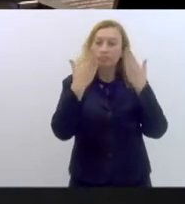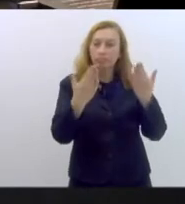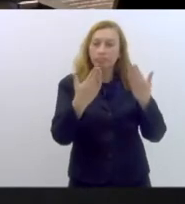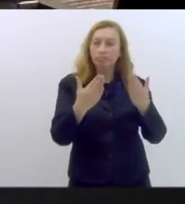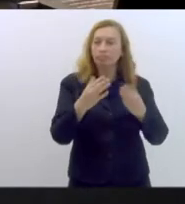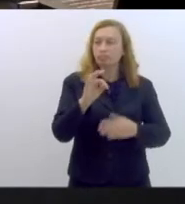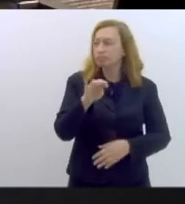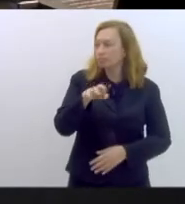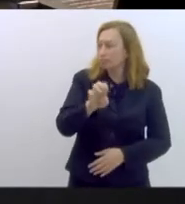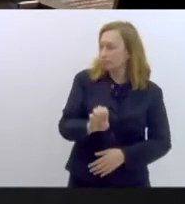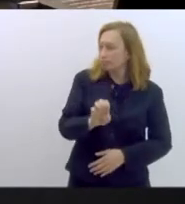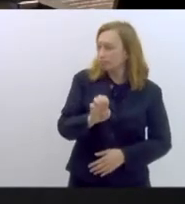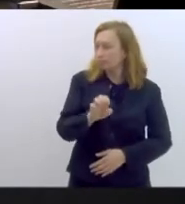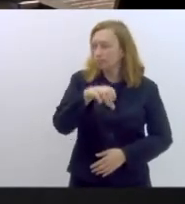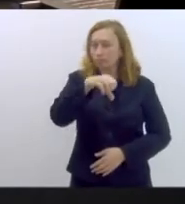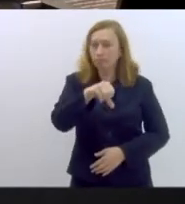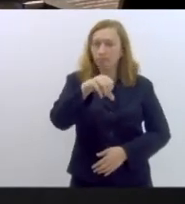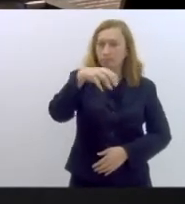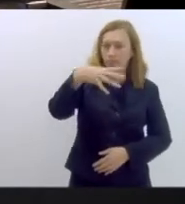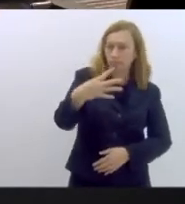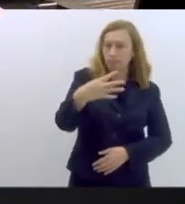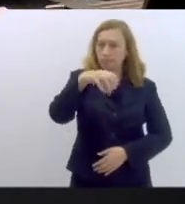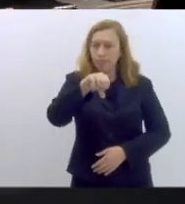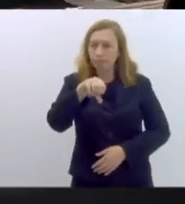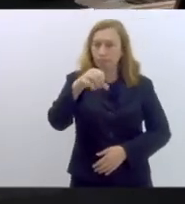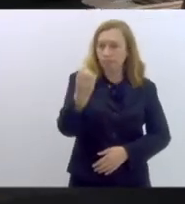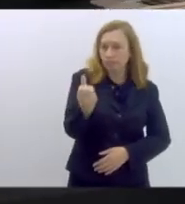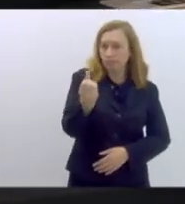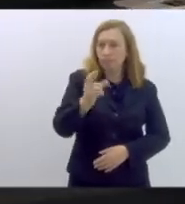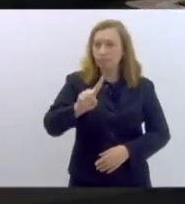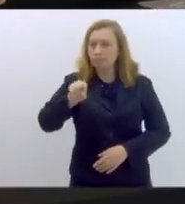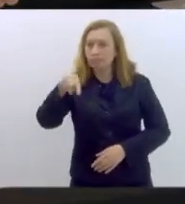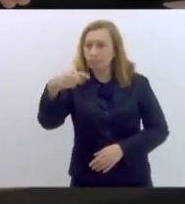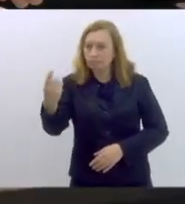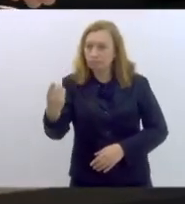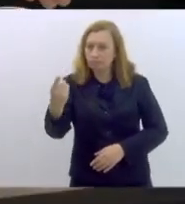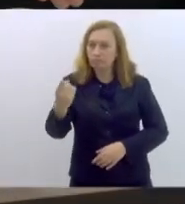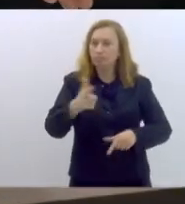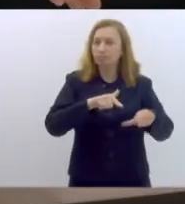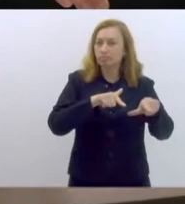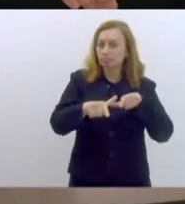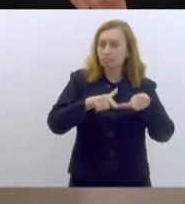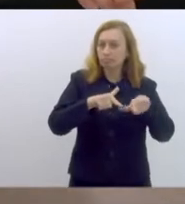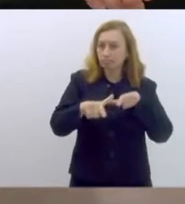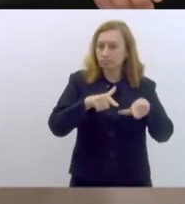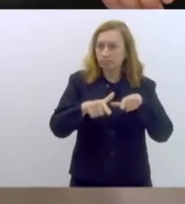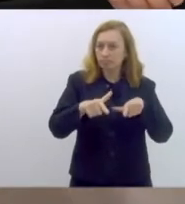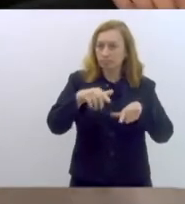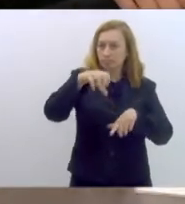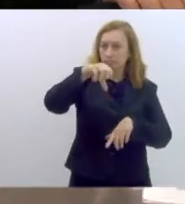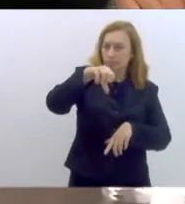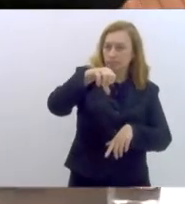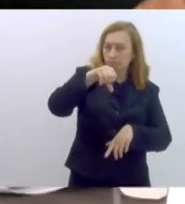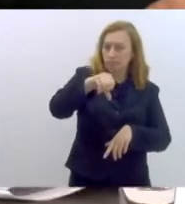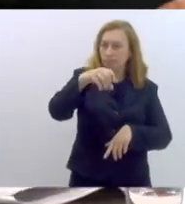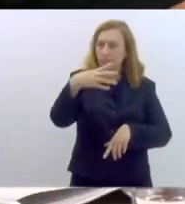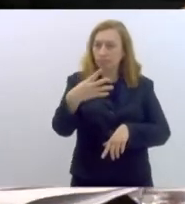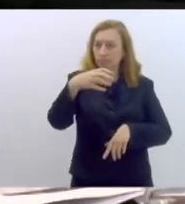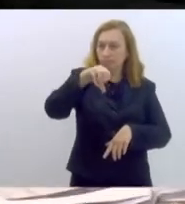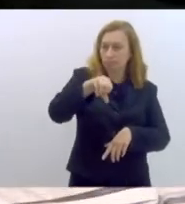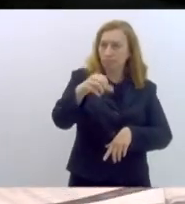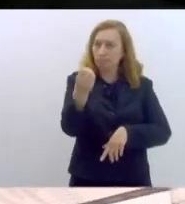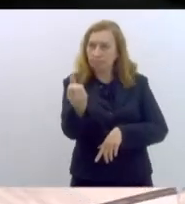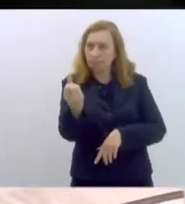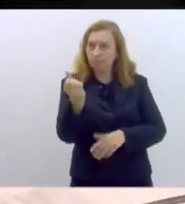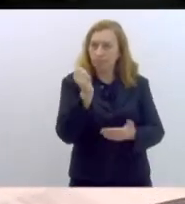da 9496, e logo atrás tem a evolução do serviço da 9496, que é a parte do pagamento